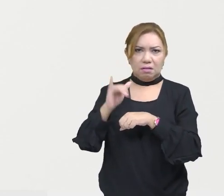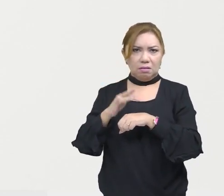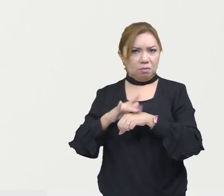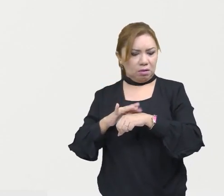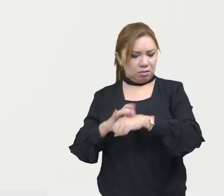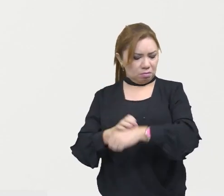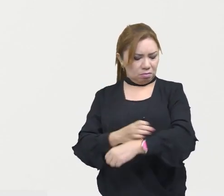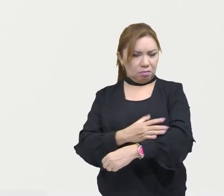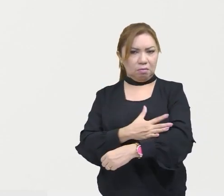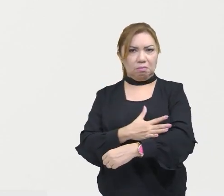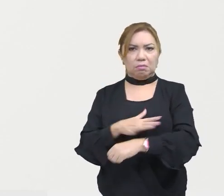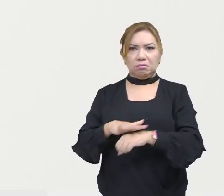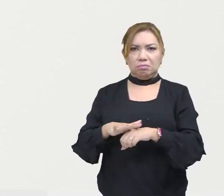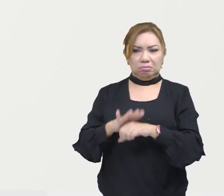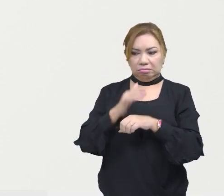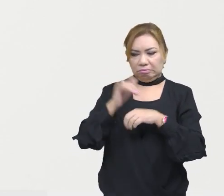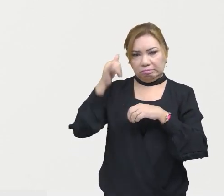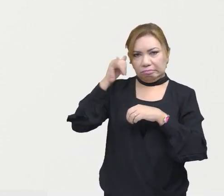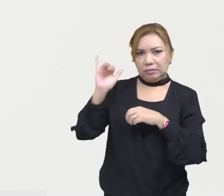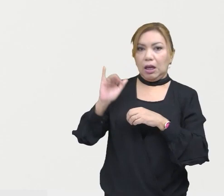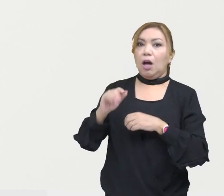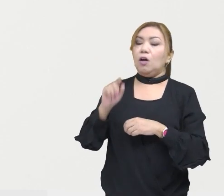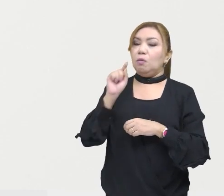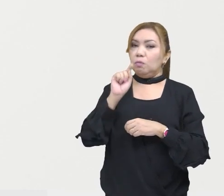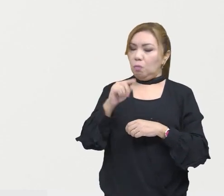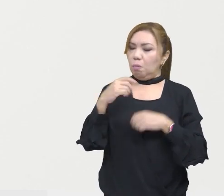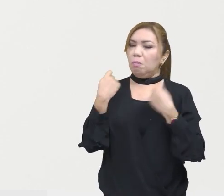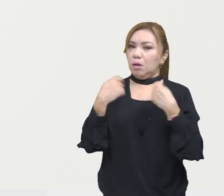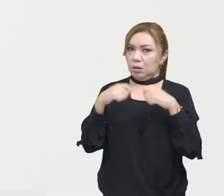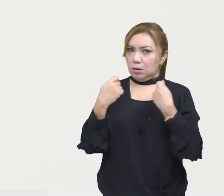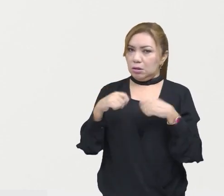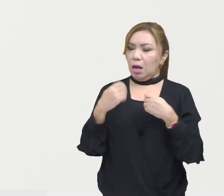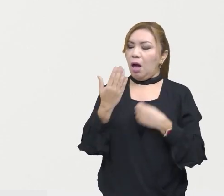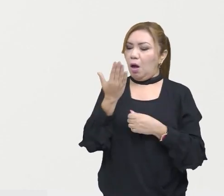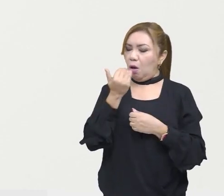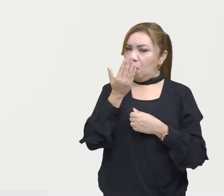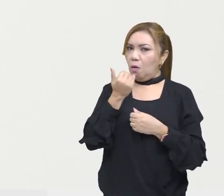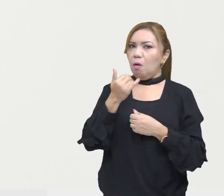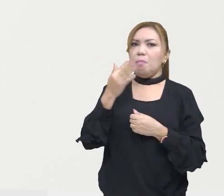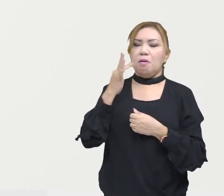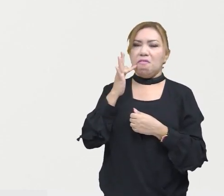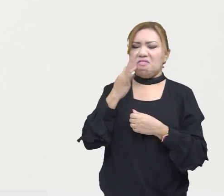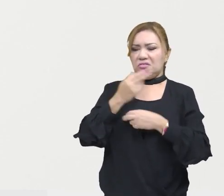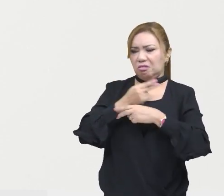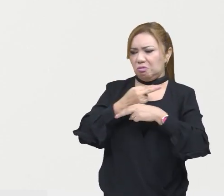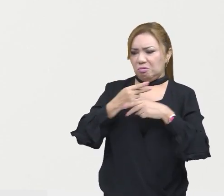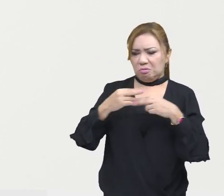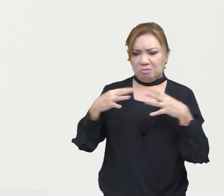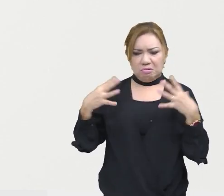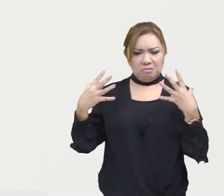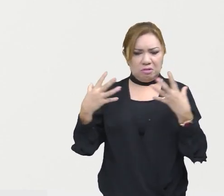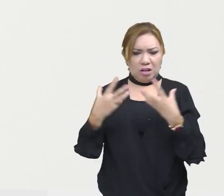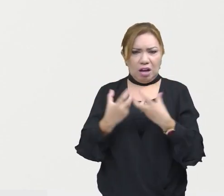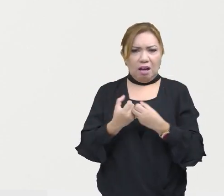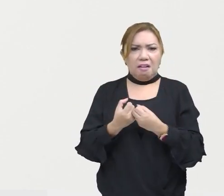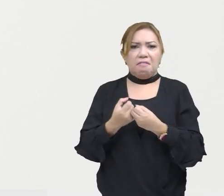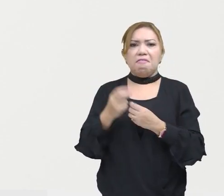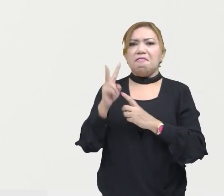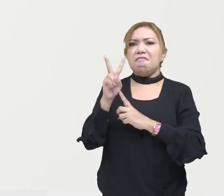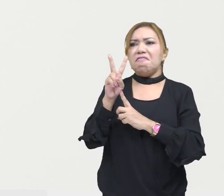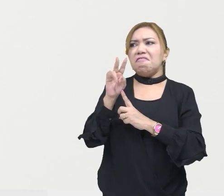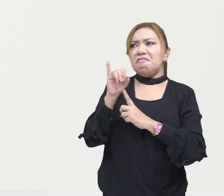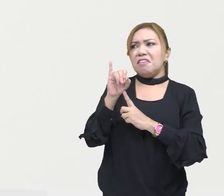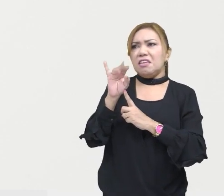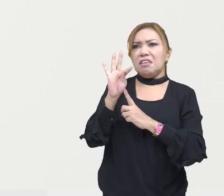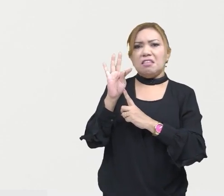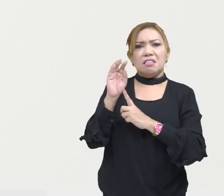frutas e as vitaminadas que são feitas por aí? Pois é, ela é a união, né, de várias frutas. Então,